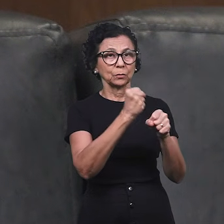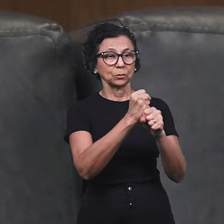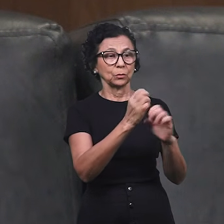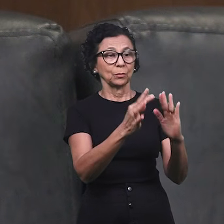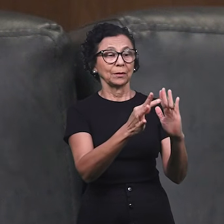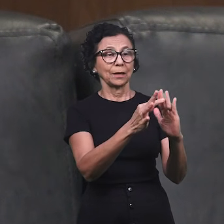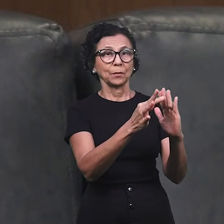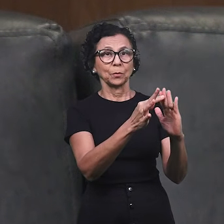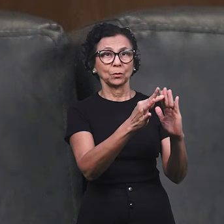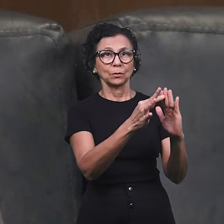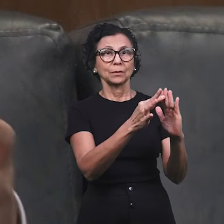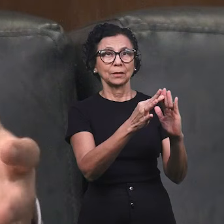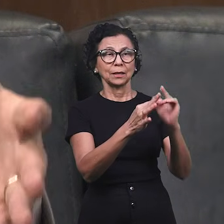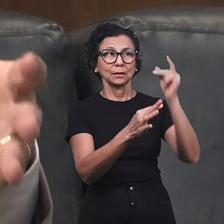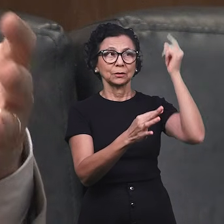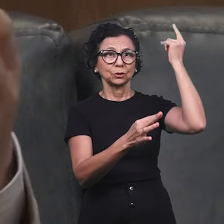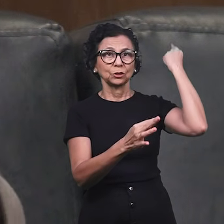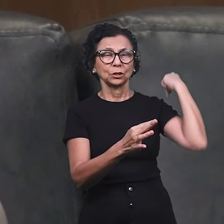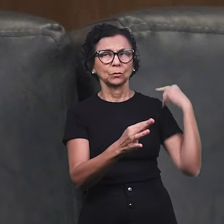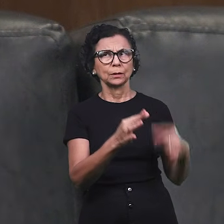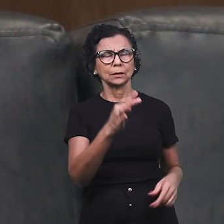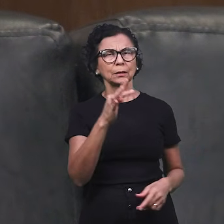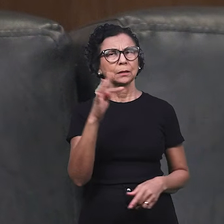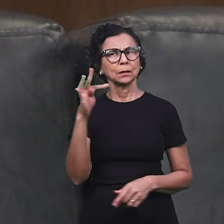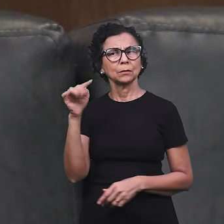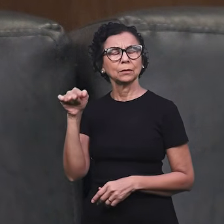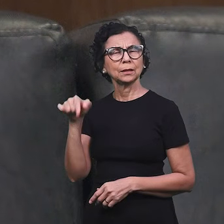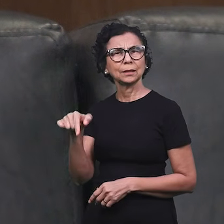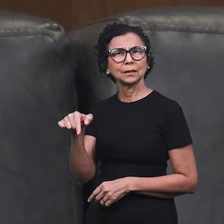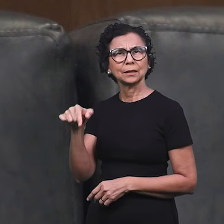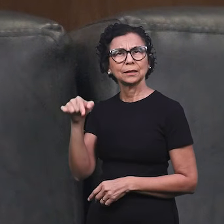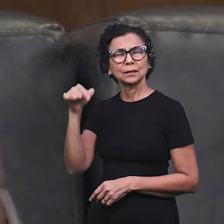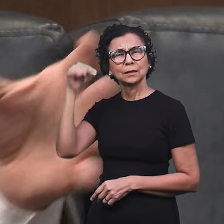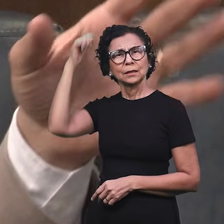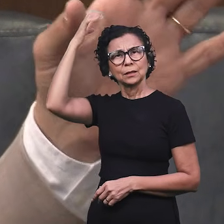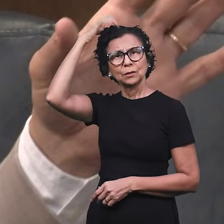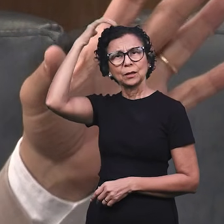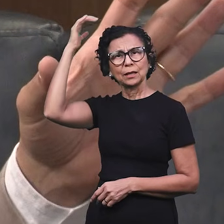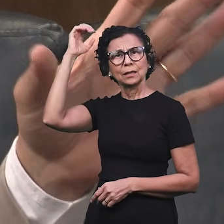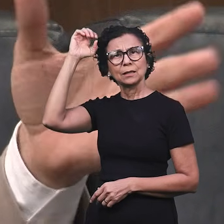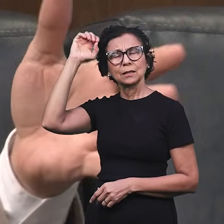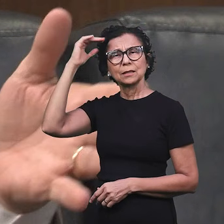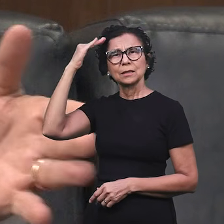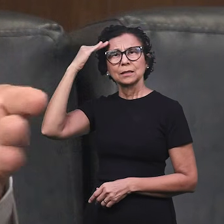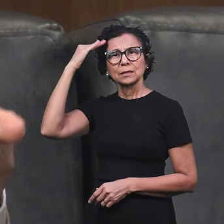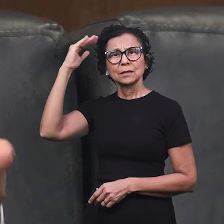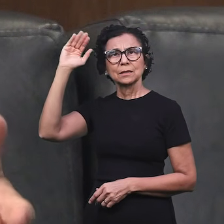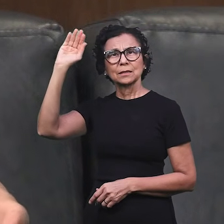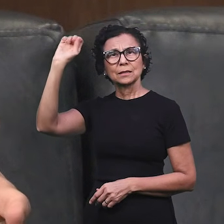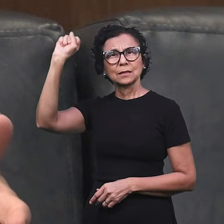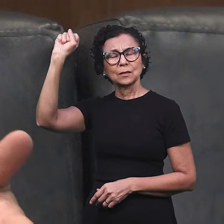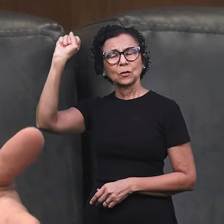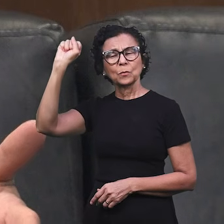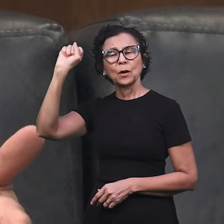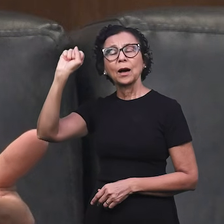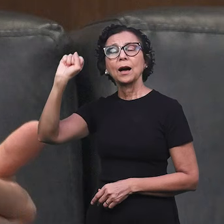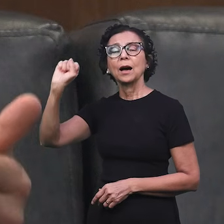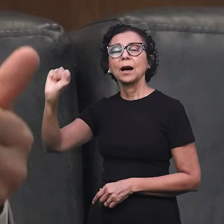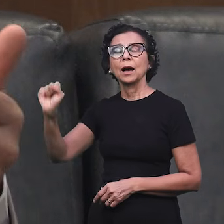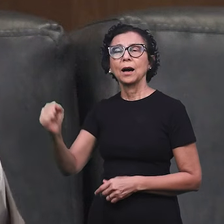que esse seja o meu projeto. Então ele já edifica o palácio dele conforme o projeto de Deus. Essa é a oportunidade que muitos